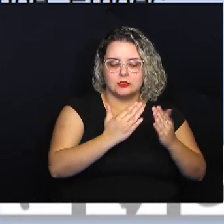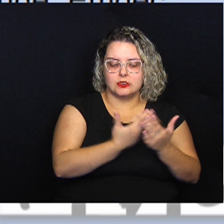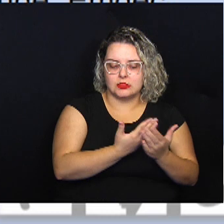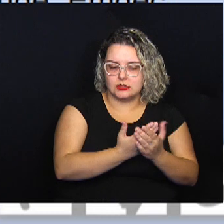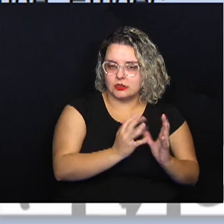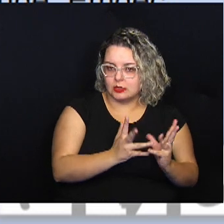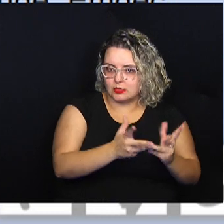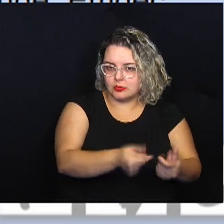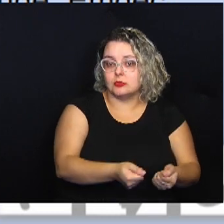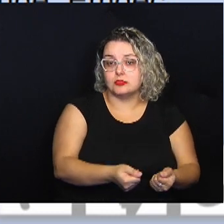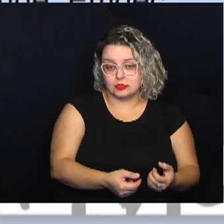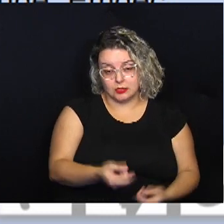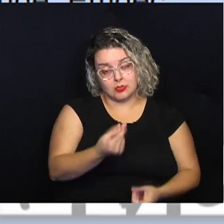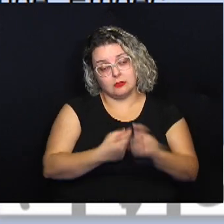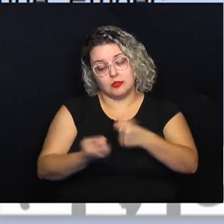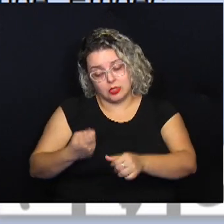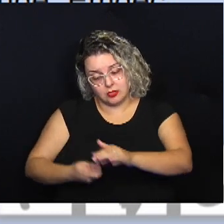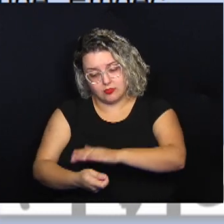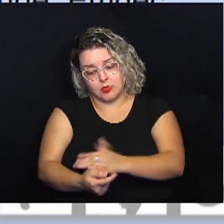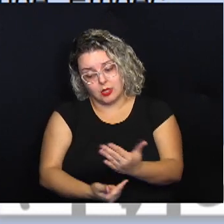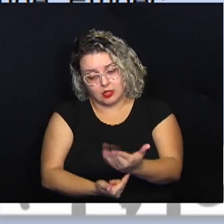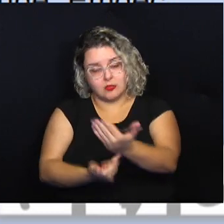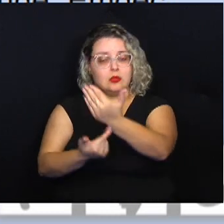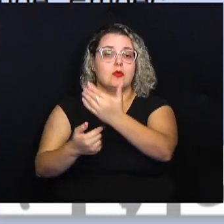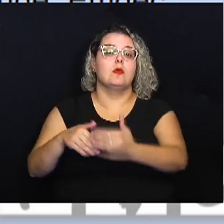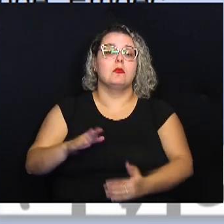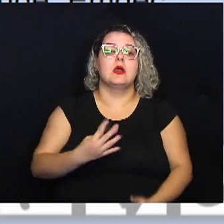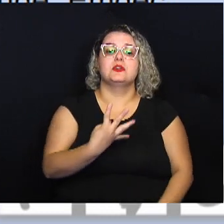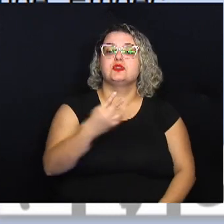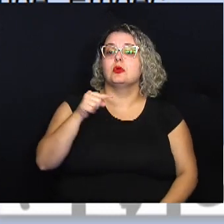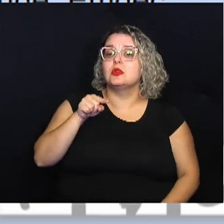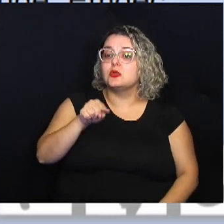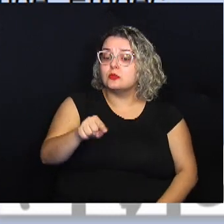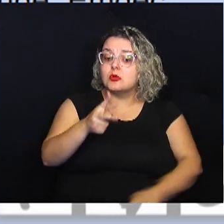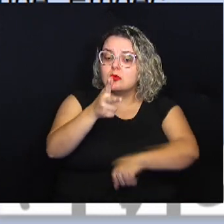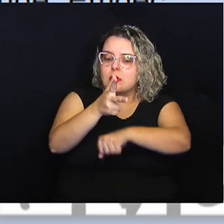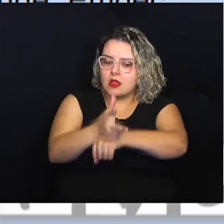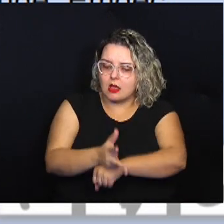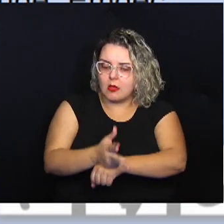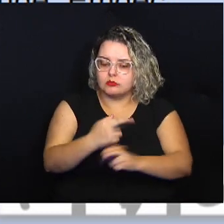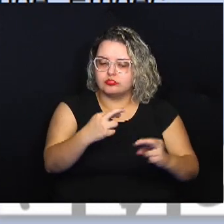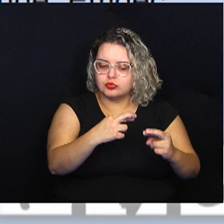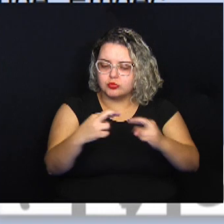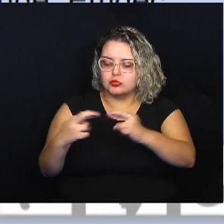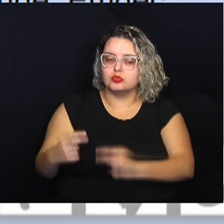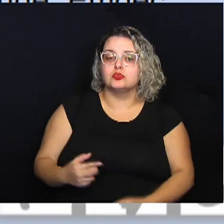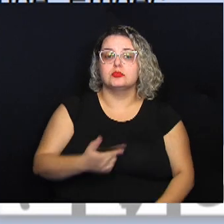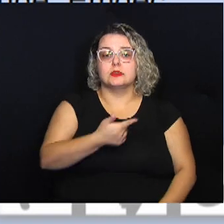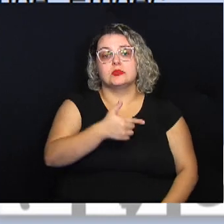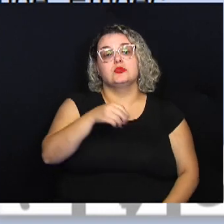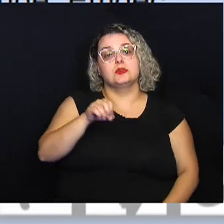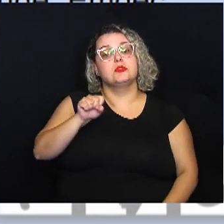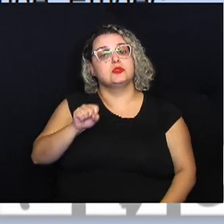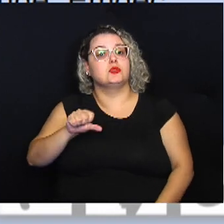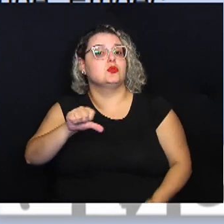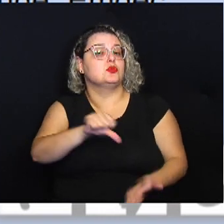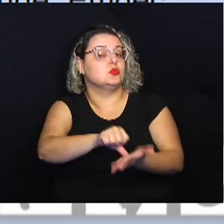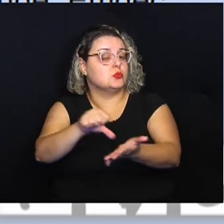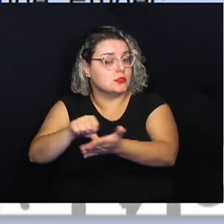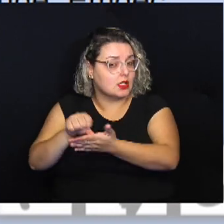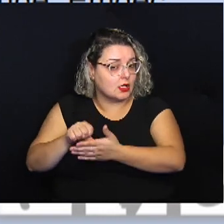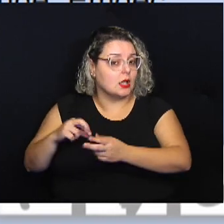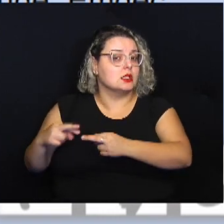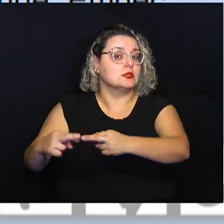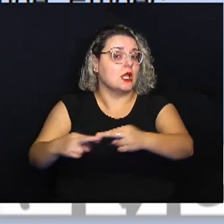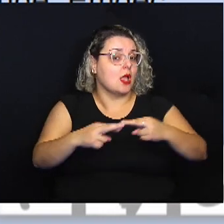em tecnologia, com a instalação de mais de 4.000 câmeras de vigilância nas 208 unidades municipais,